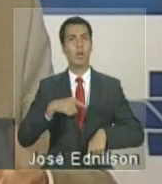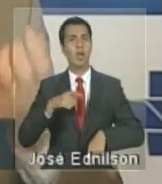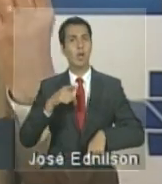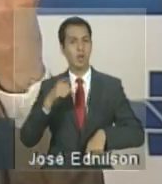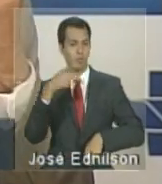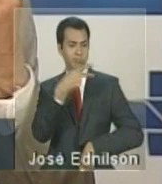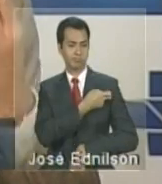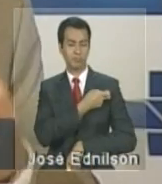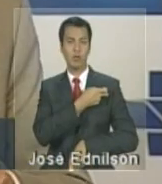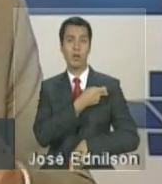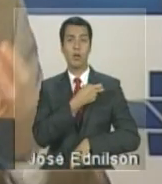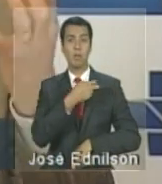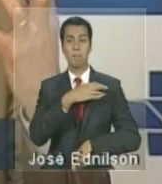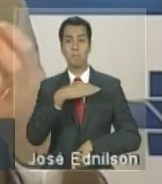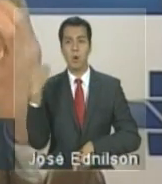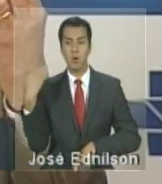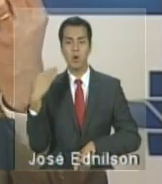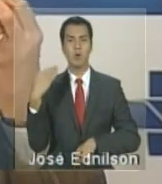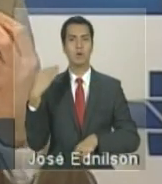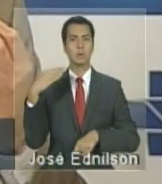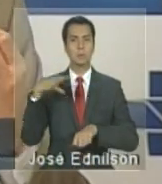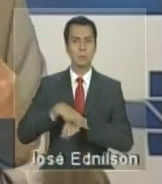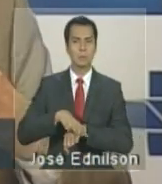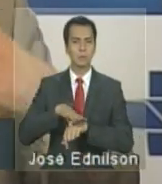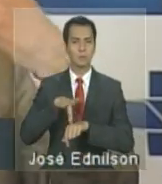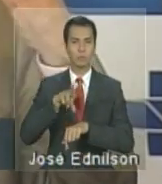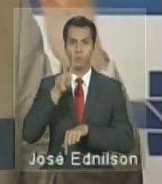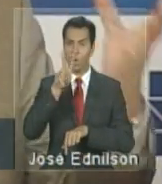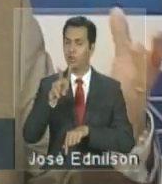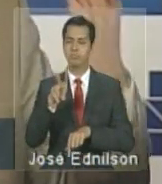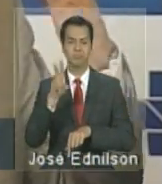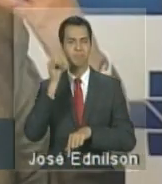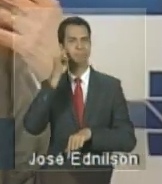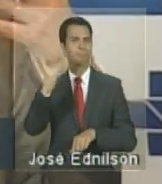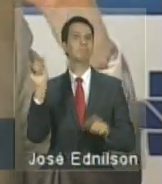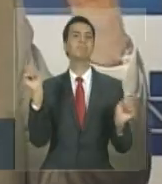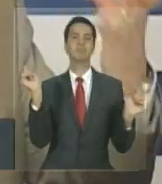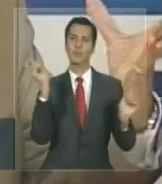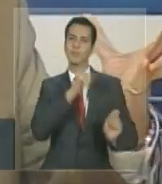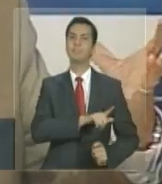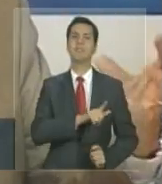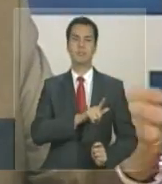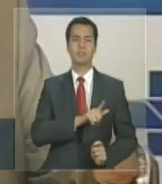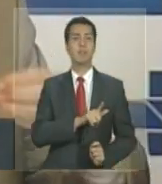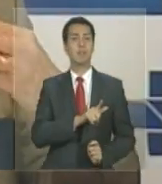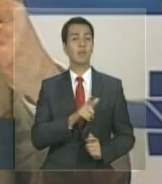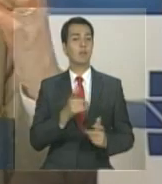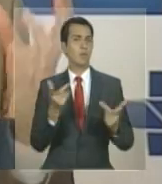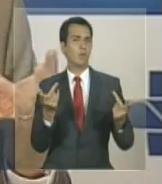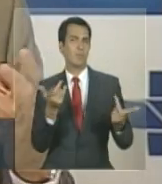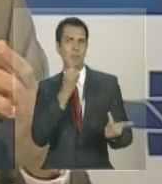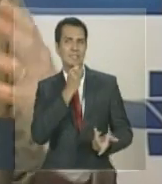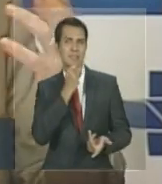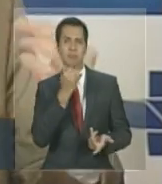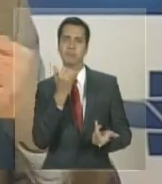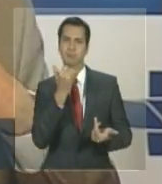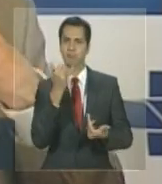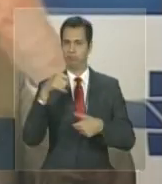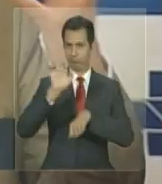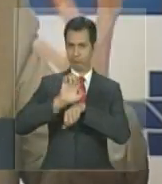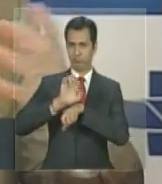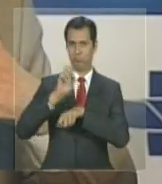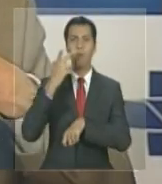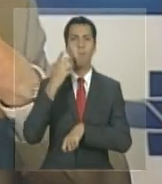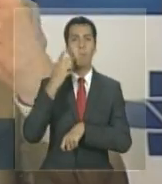né. Então, quando a gente tem alguma circulação, a gente teve esse ano no Ceará, né, e as pessoas